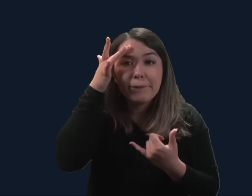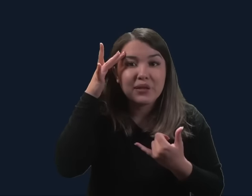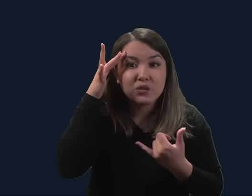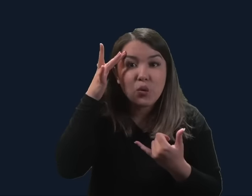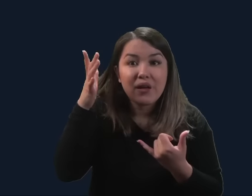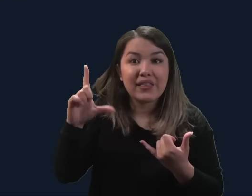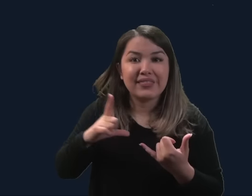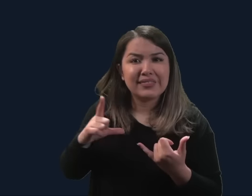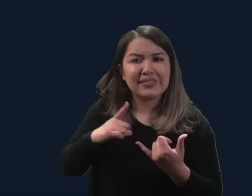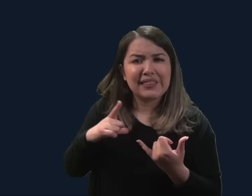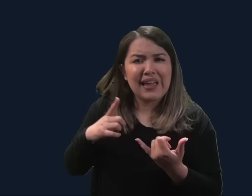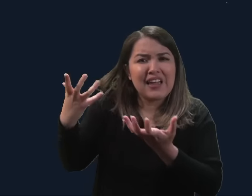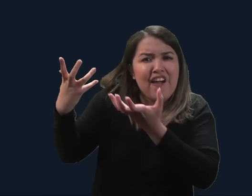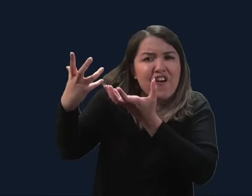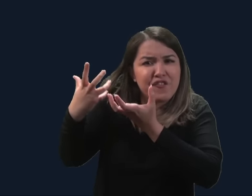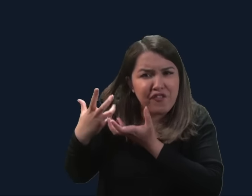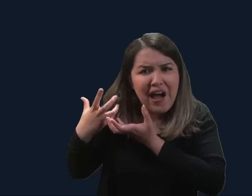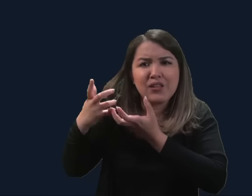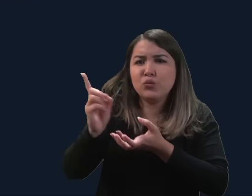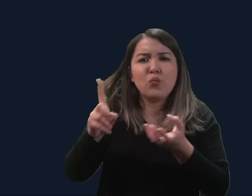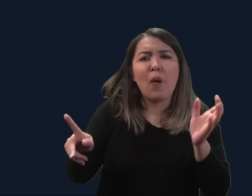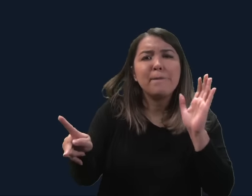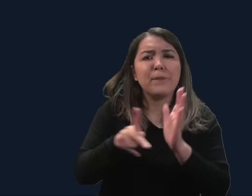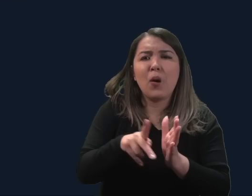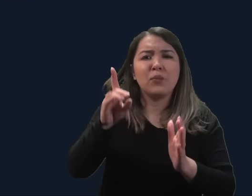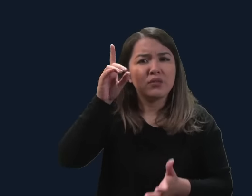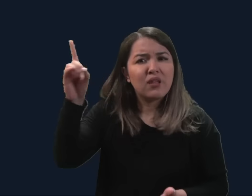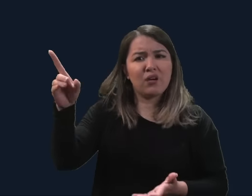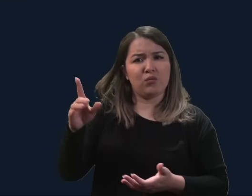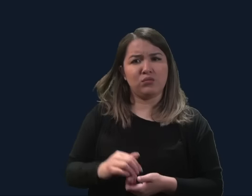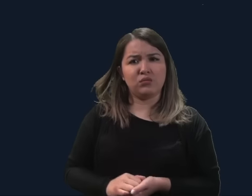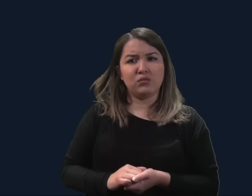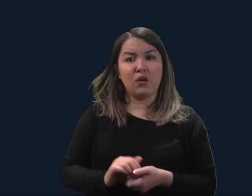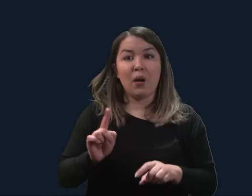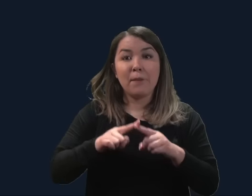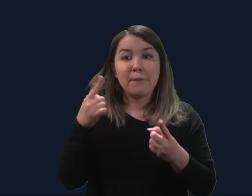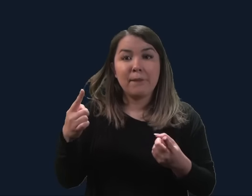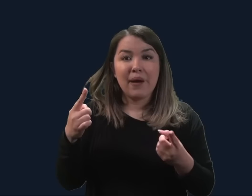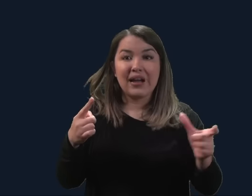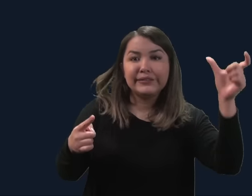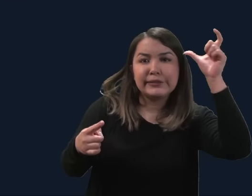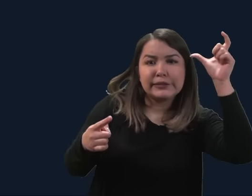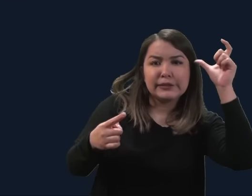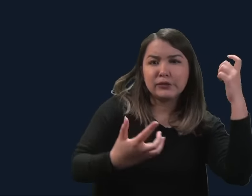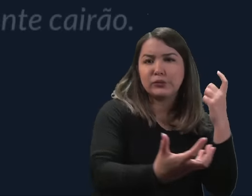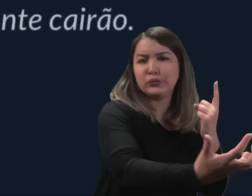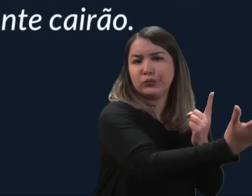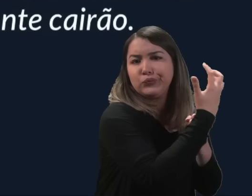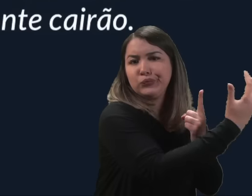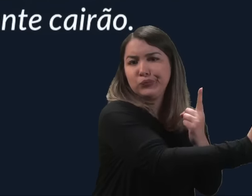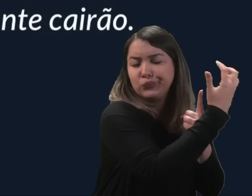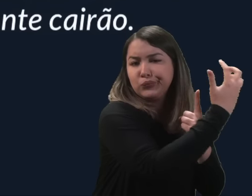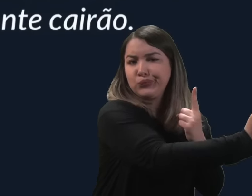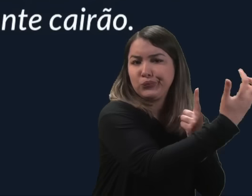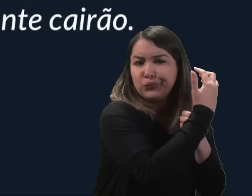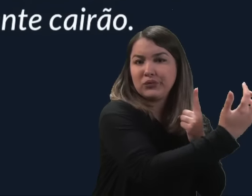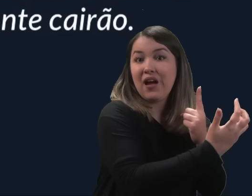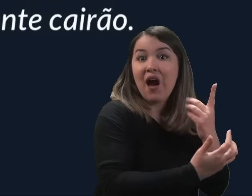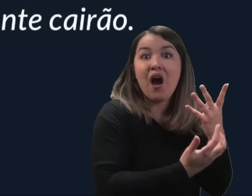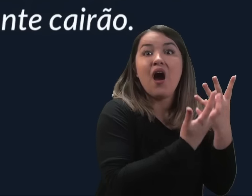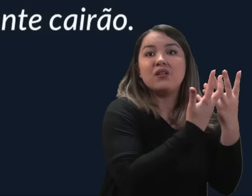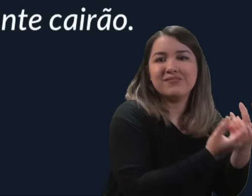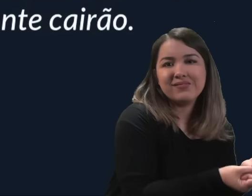semelhante fardo não são de Deus mas estão sob a inspiração de Satanás e por esta razão